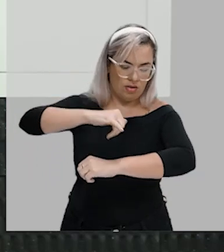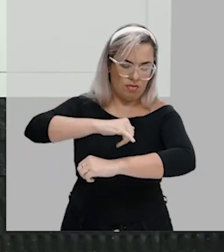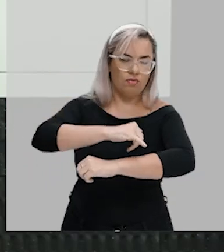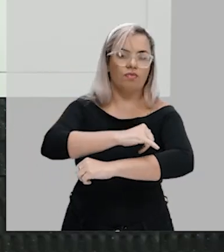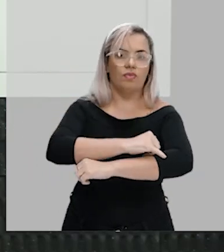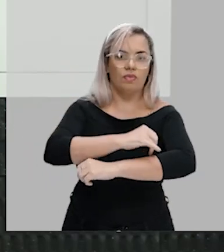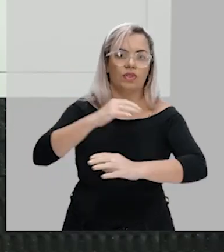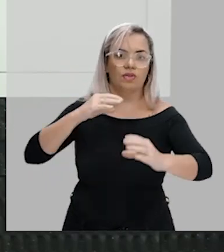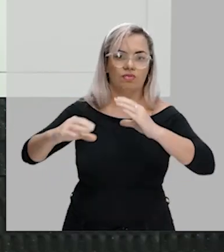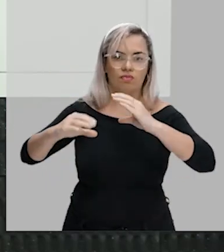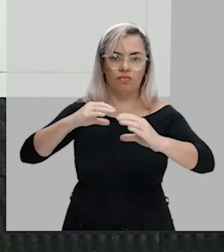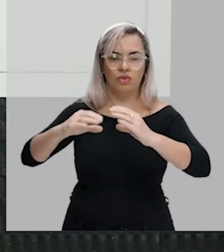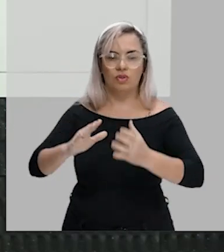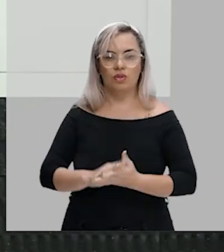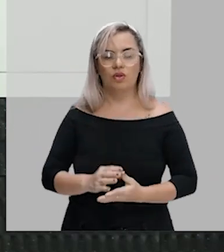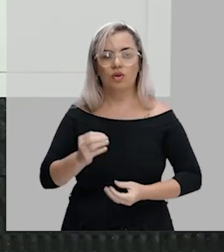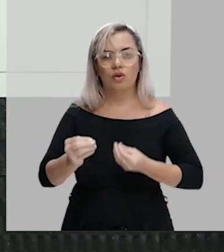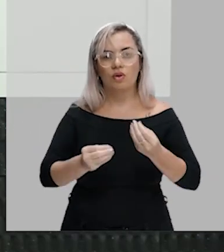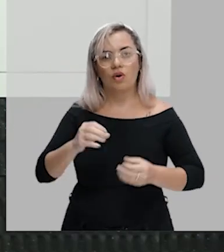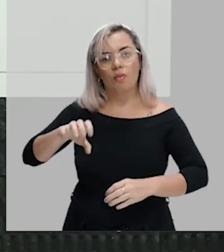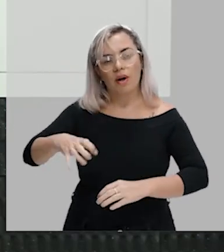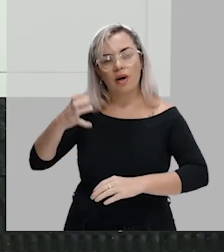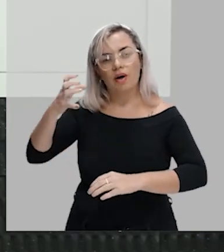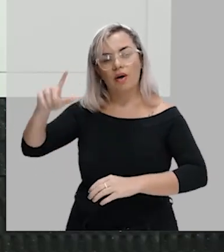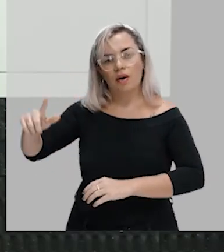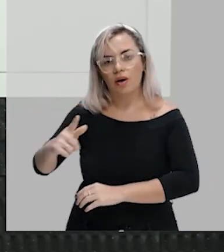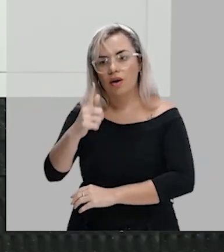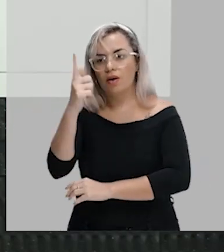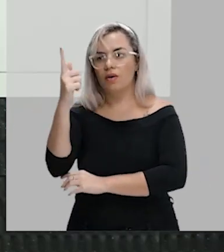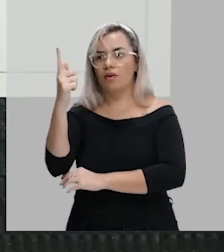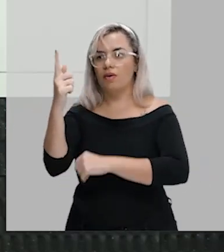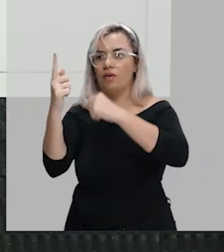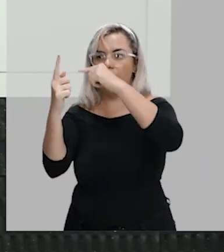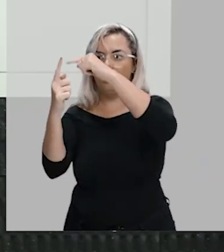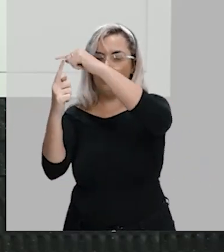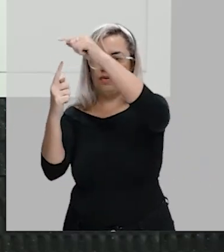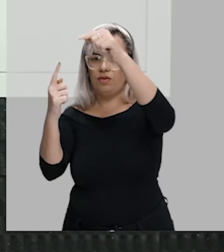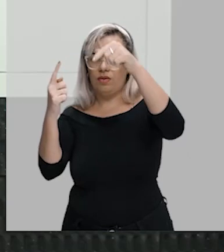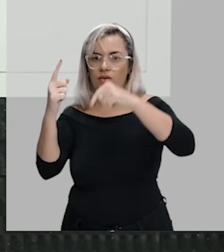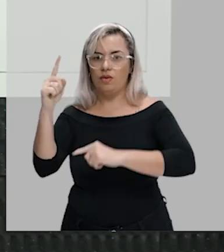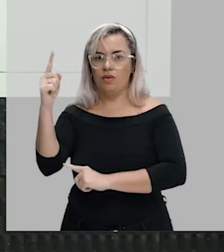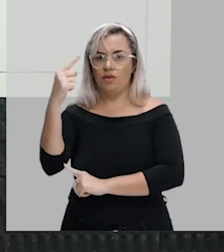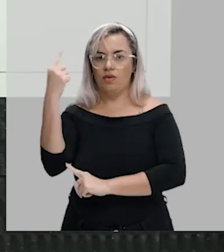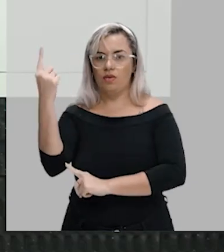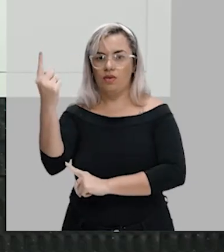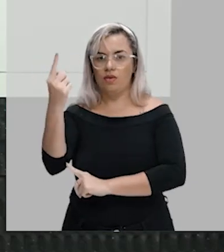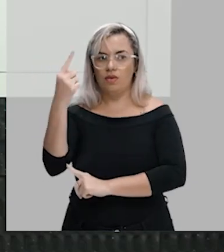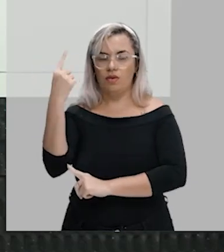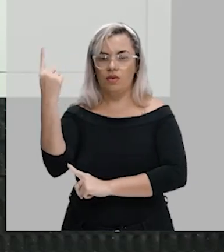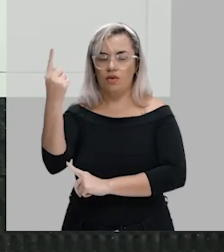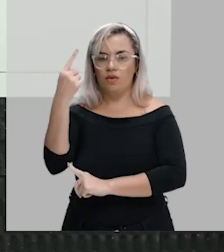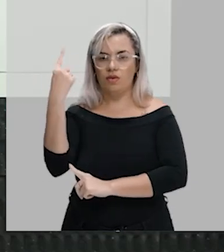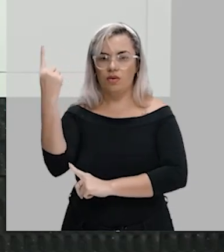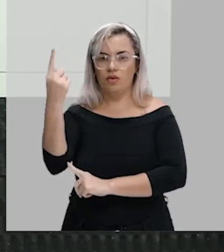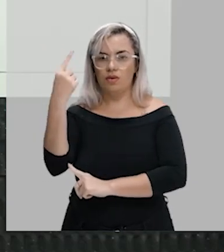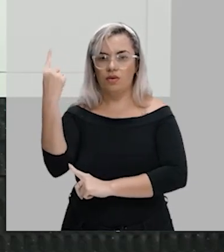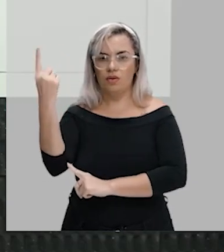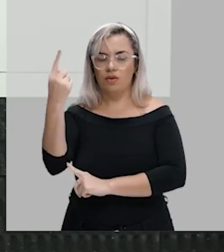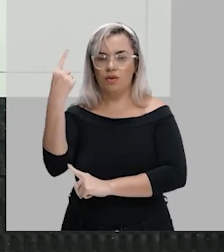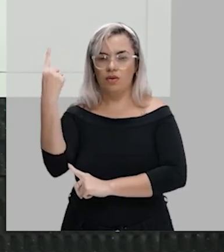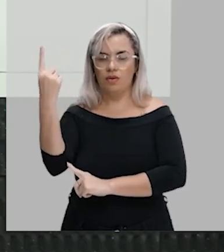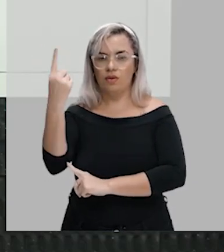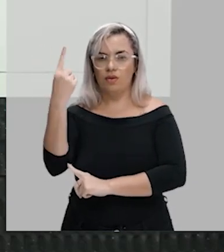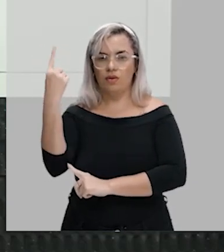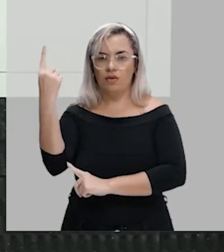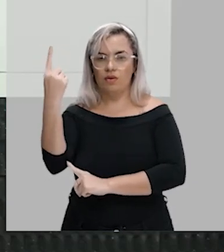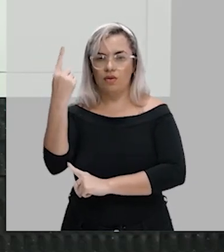Então, como é que acontece lá? Tem uma anteninha que fica todo o tempo girando, né? Você já deve ter visto isso em algum local. Então, essa antena que fica todo o tempo girando, ela